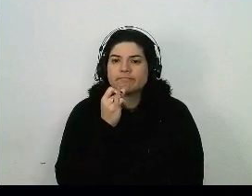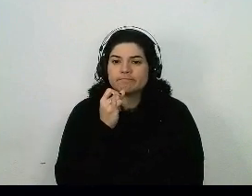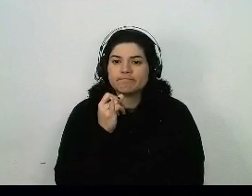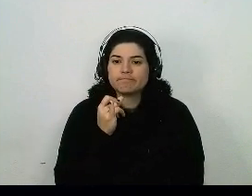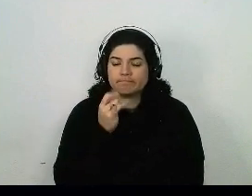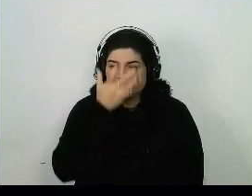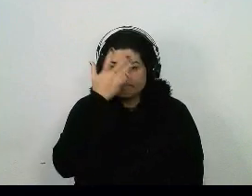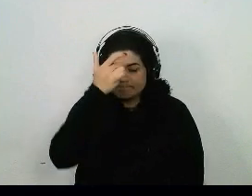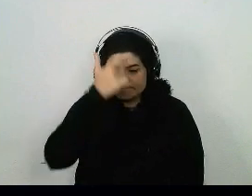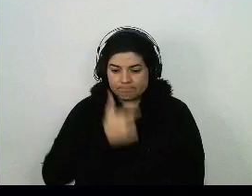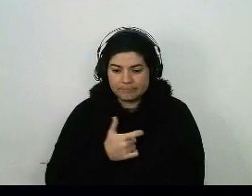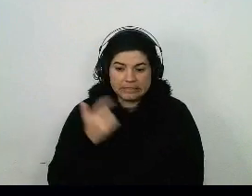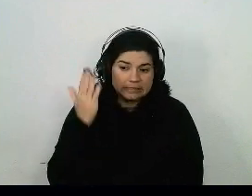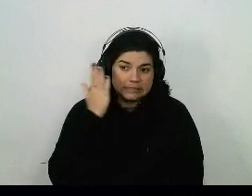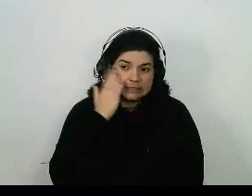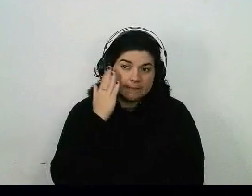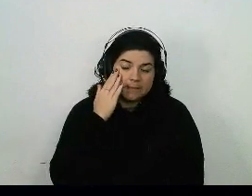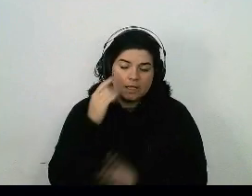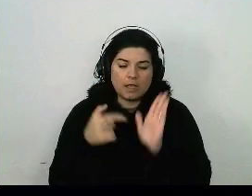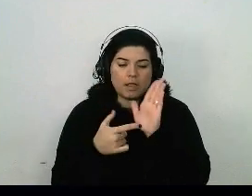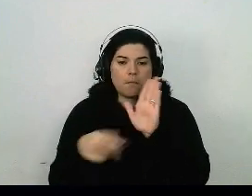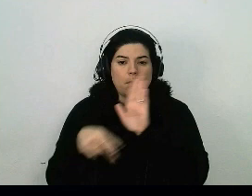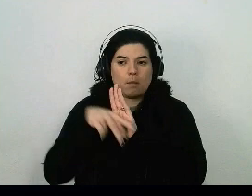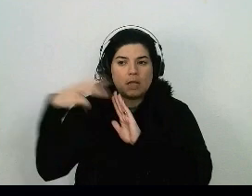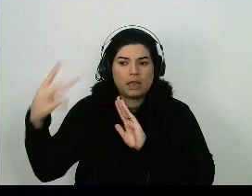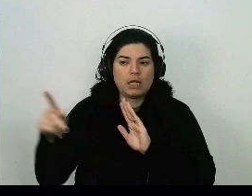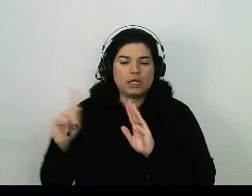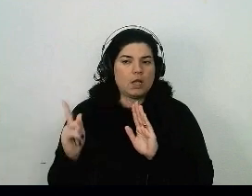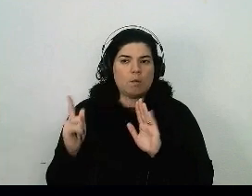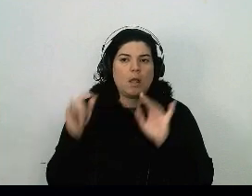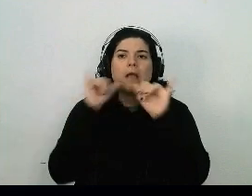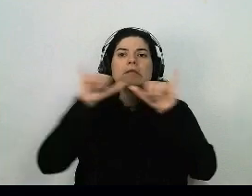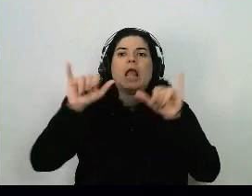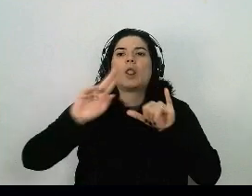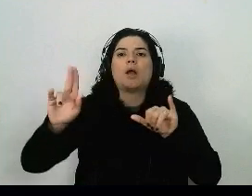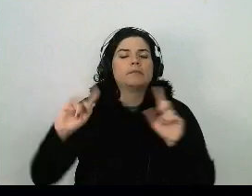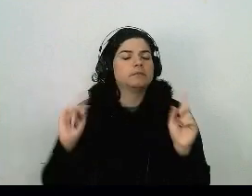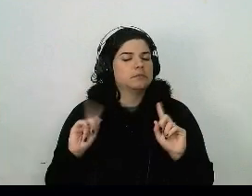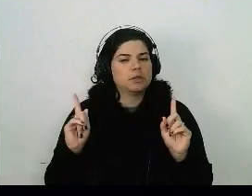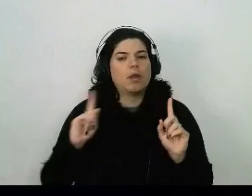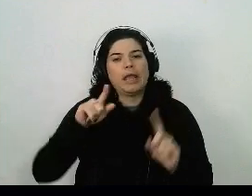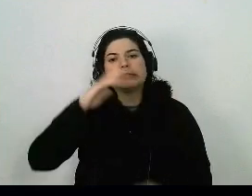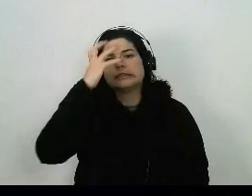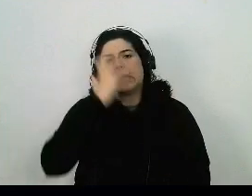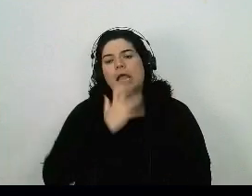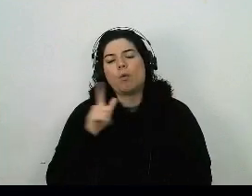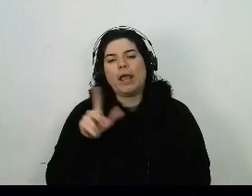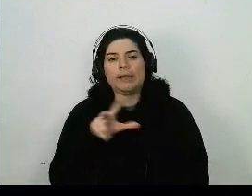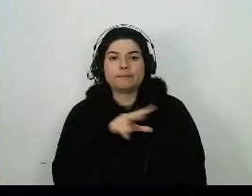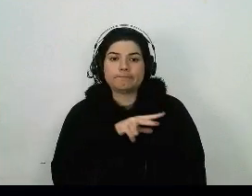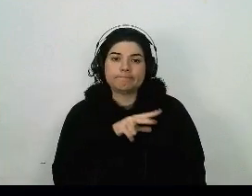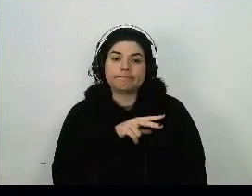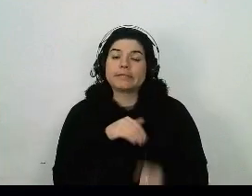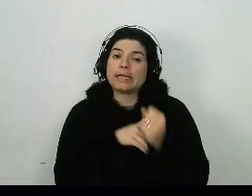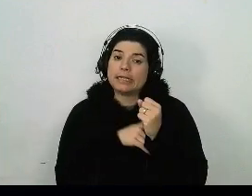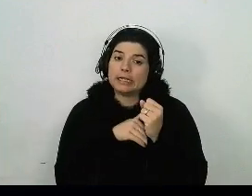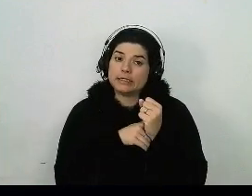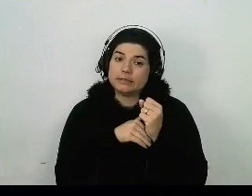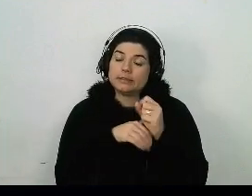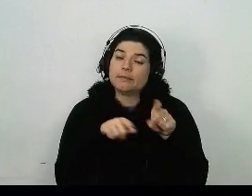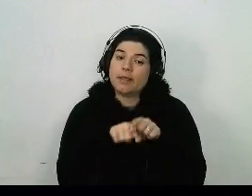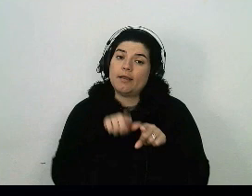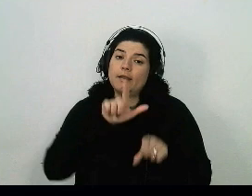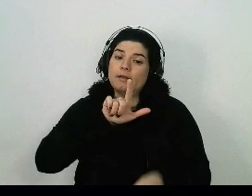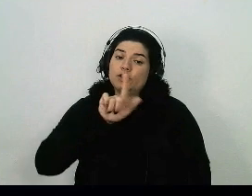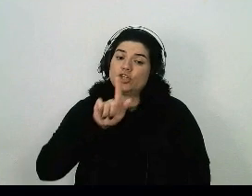pode saber que aqueles indicadores pertencem a ele isso é muito sério e na gente não tá não vou nem falar de lgpd porque já seria